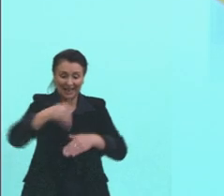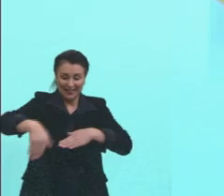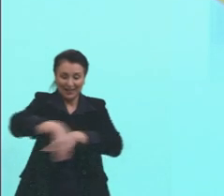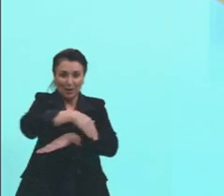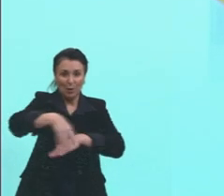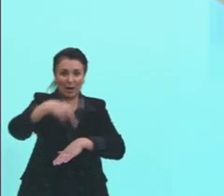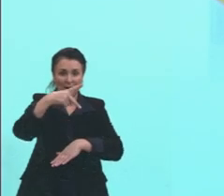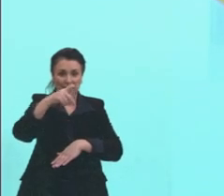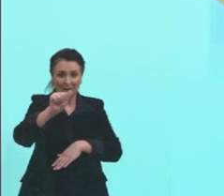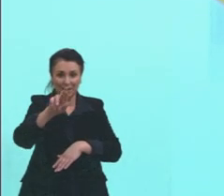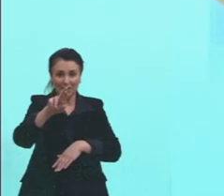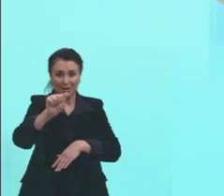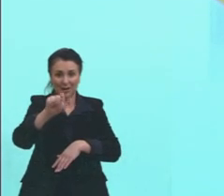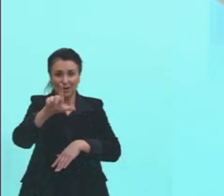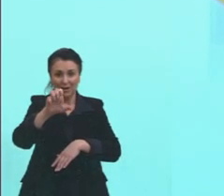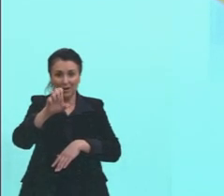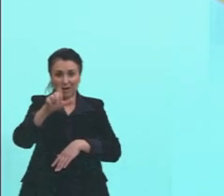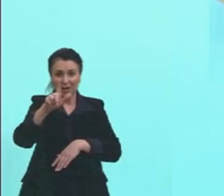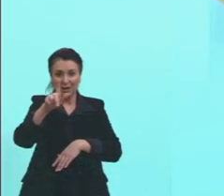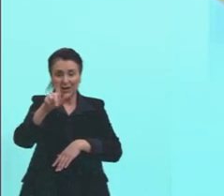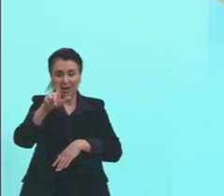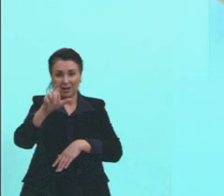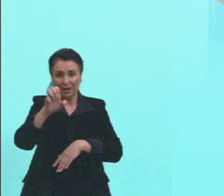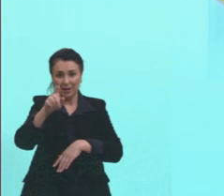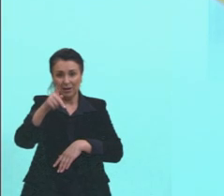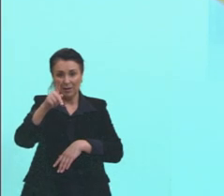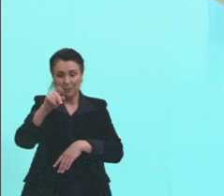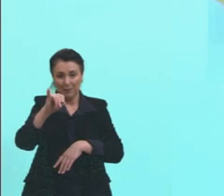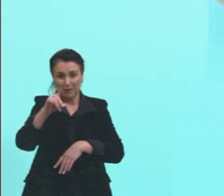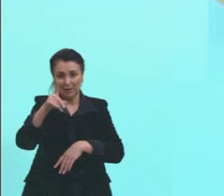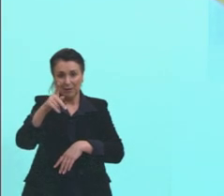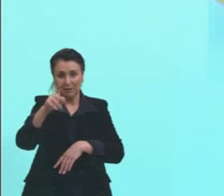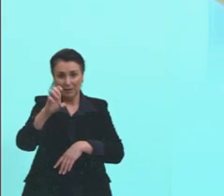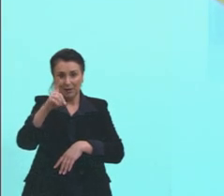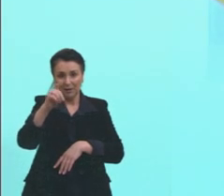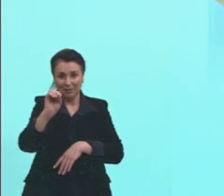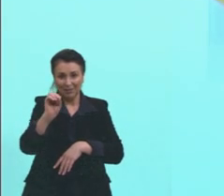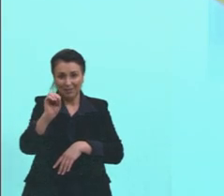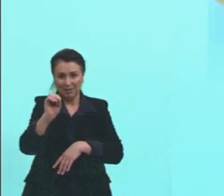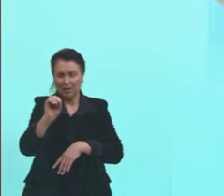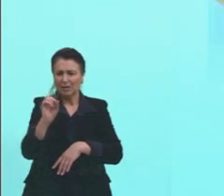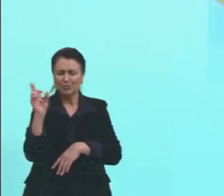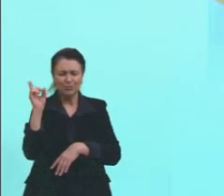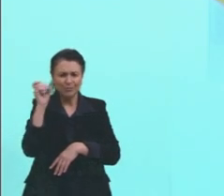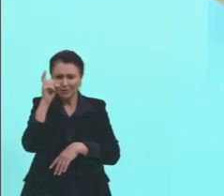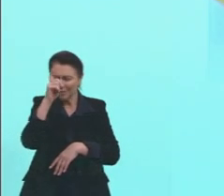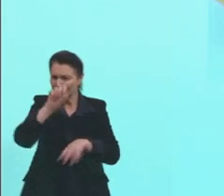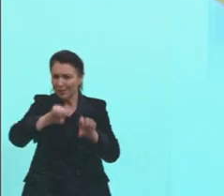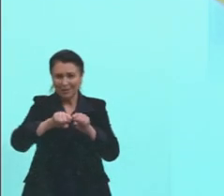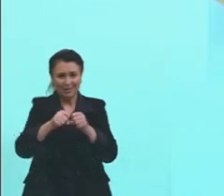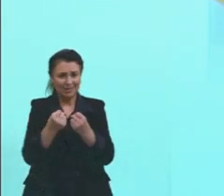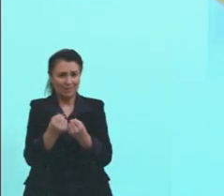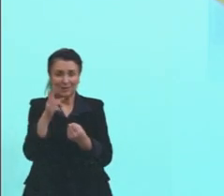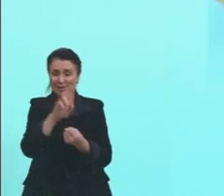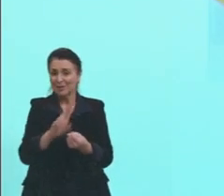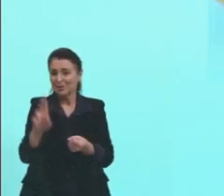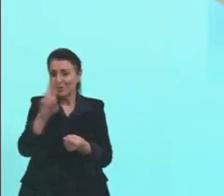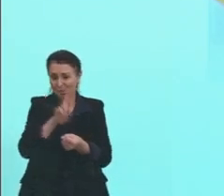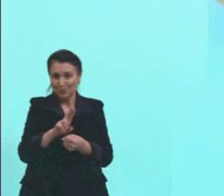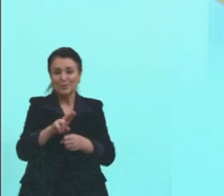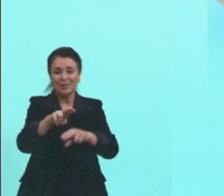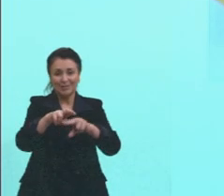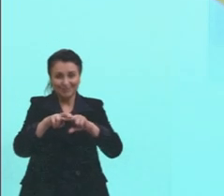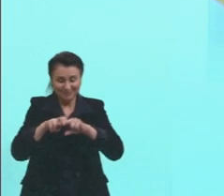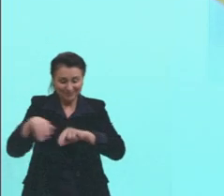dura Olha é muito difícil da gente conseguir quebrar ela né a gente usa aí justamente ela em